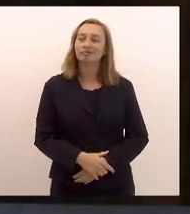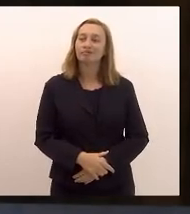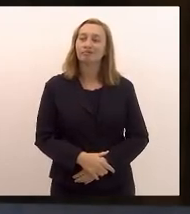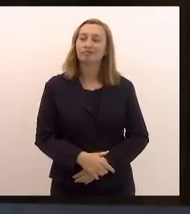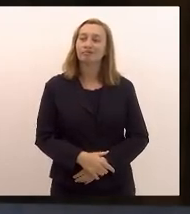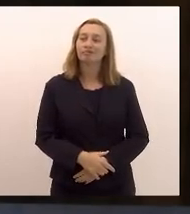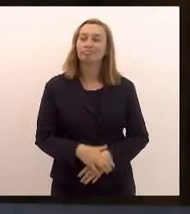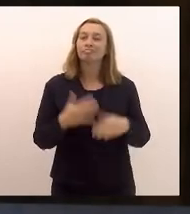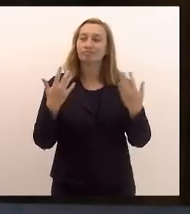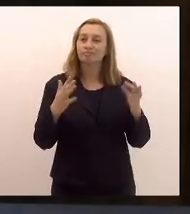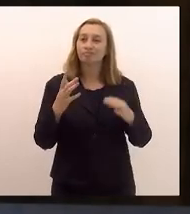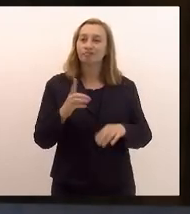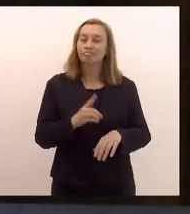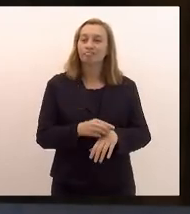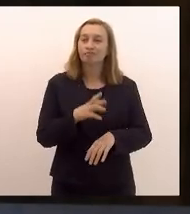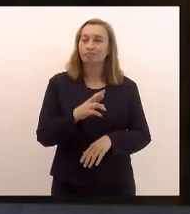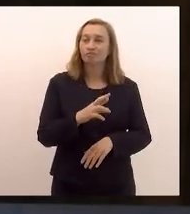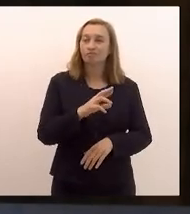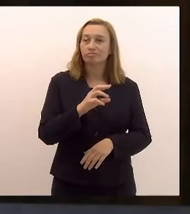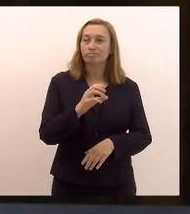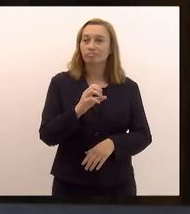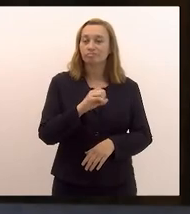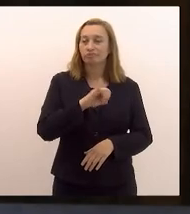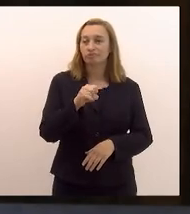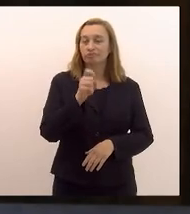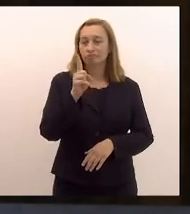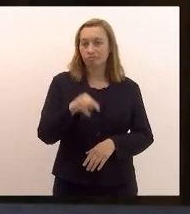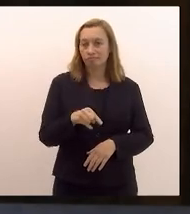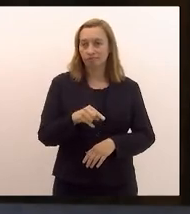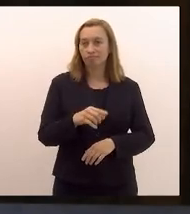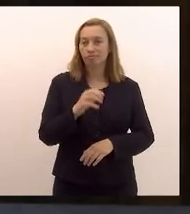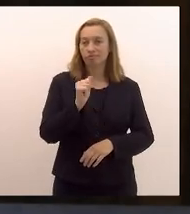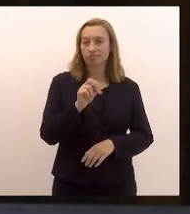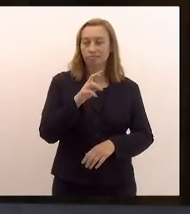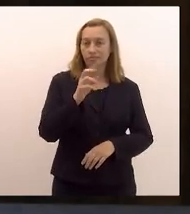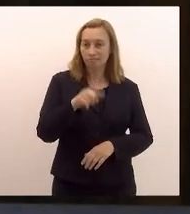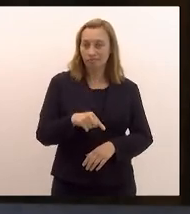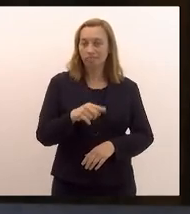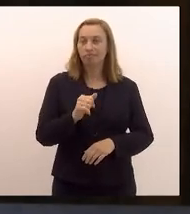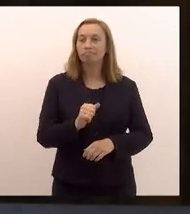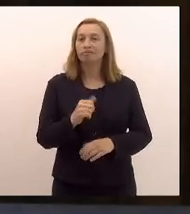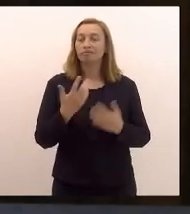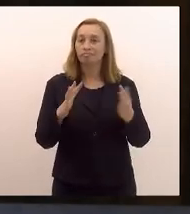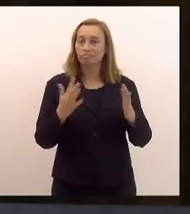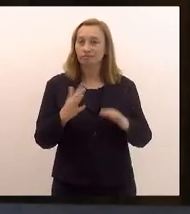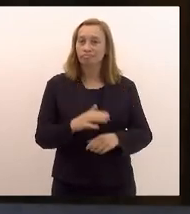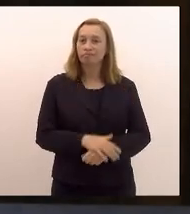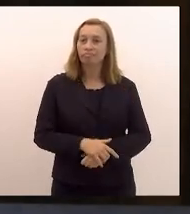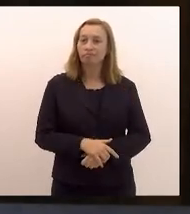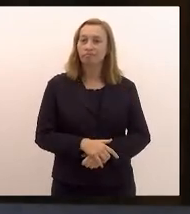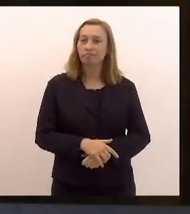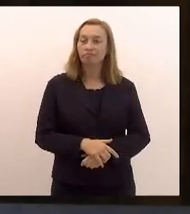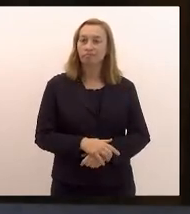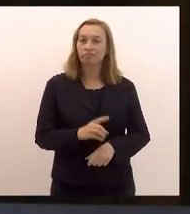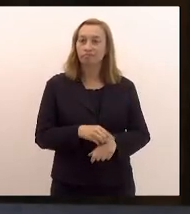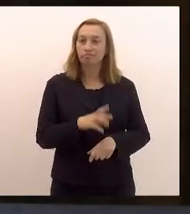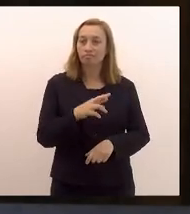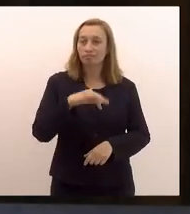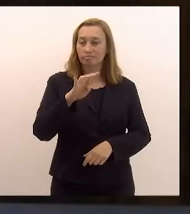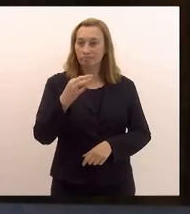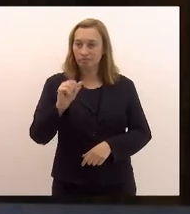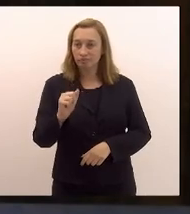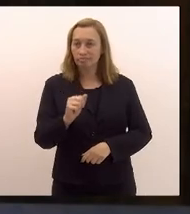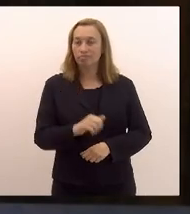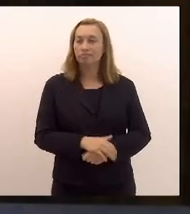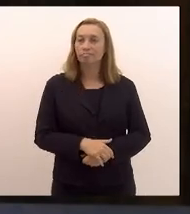é saudável Dr José Raimundo Moreira Dr André Castro saiu da Dra Maria